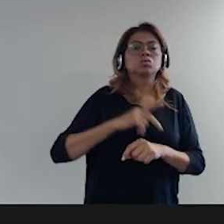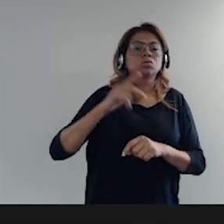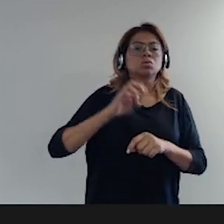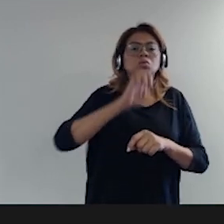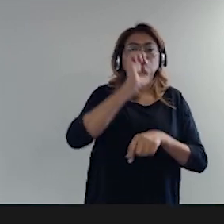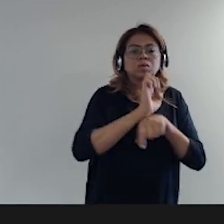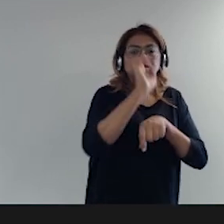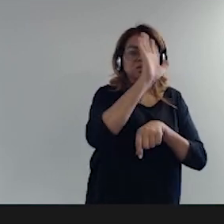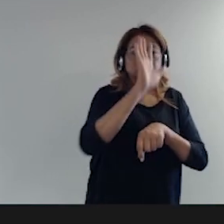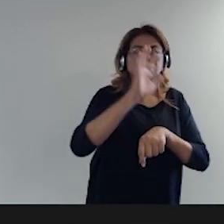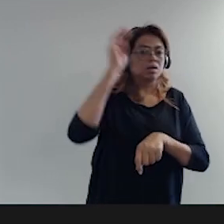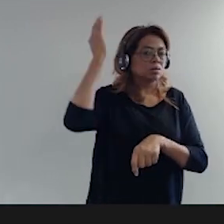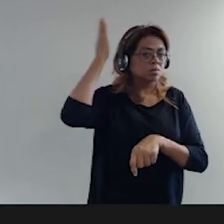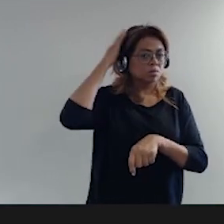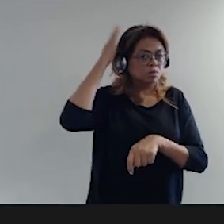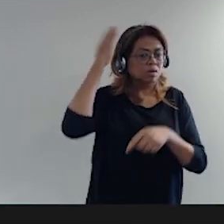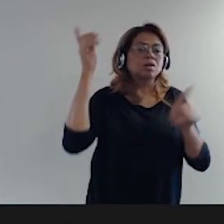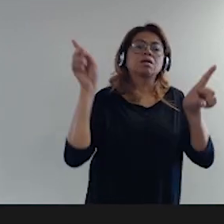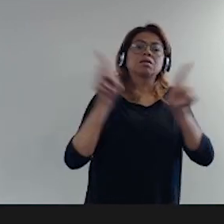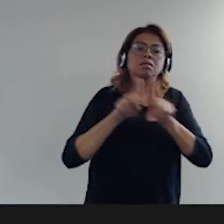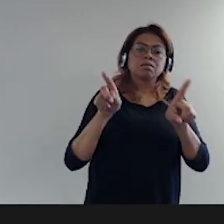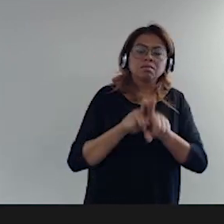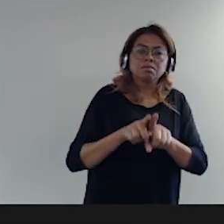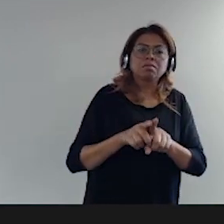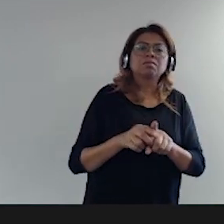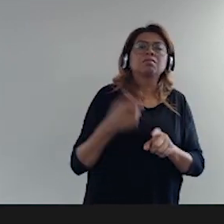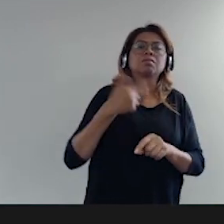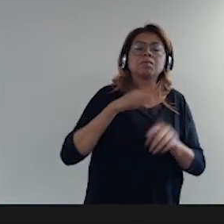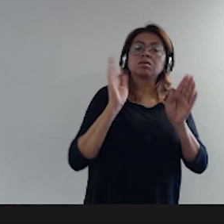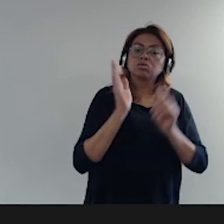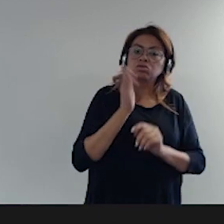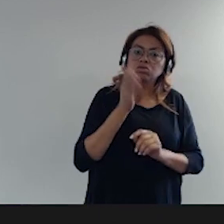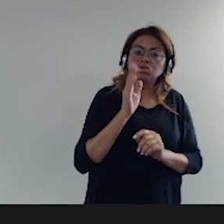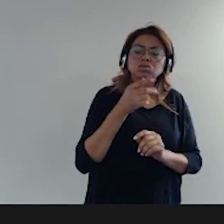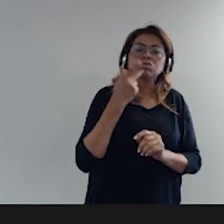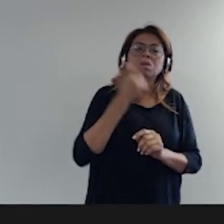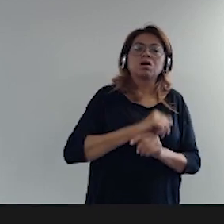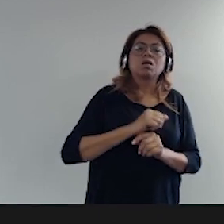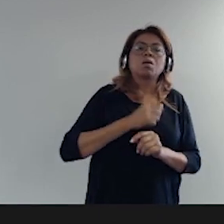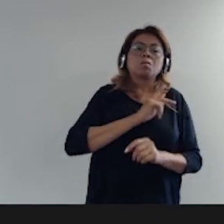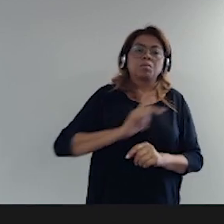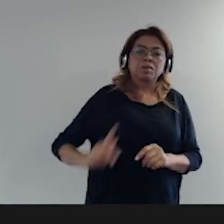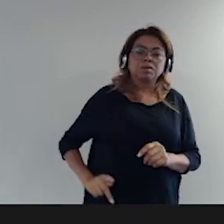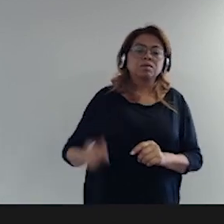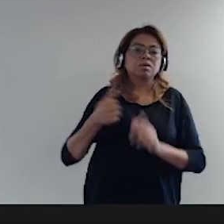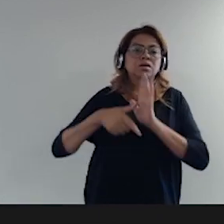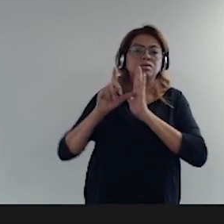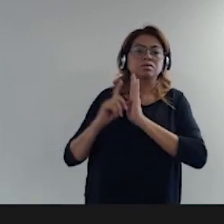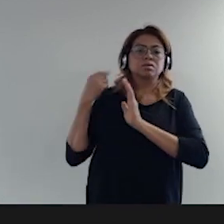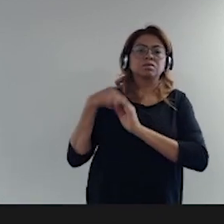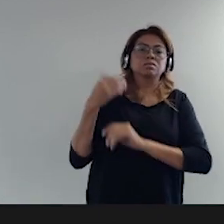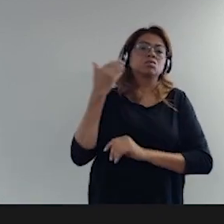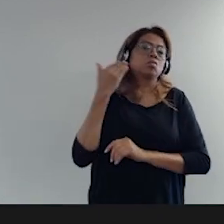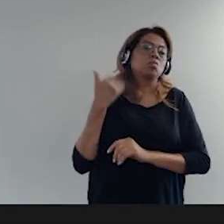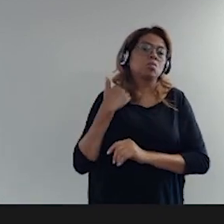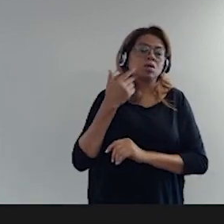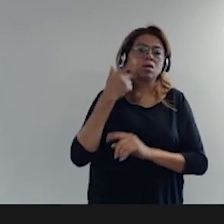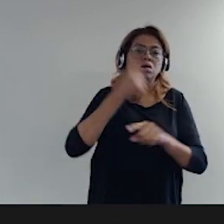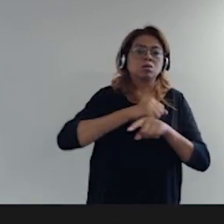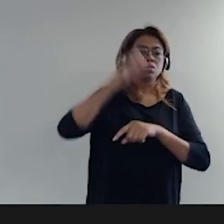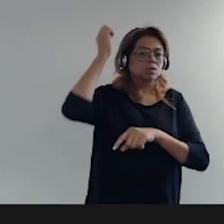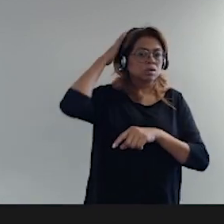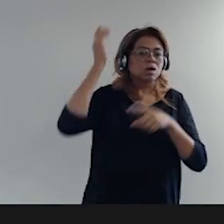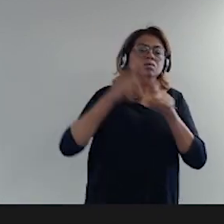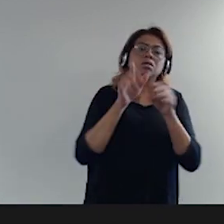também advogado do Banco do Estado do Pará, consultor-geral da Câmara Municipal de Belém,